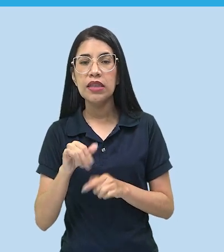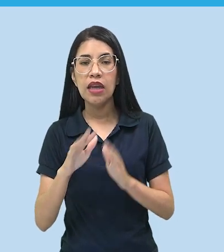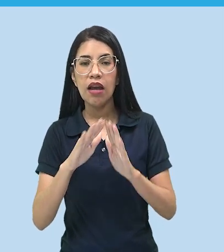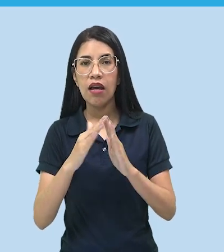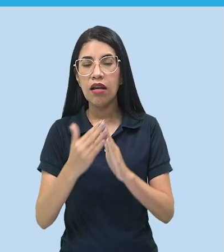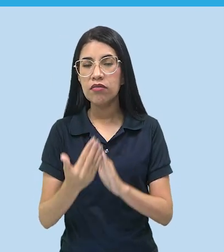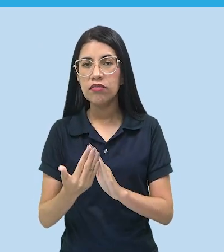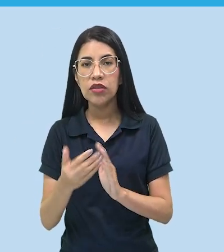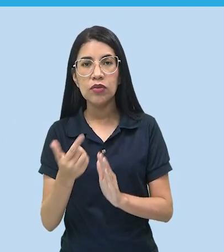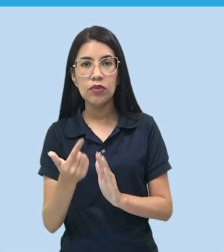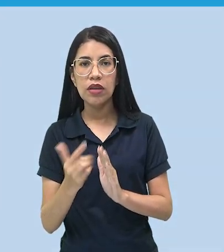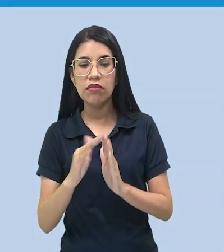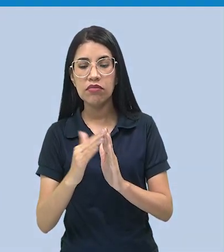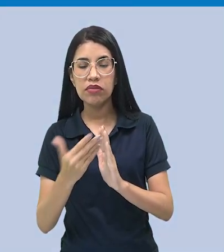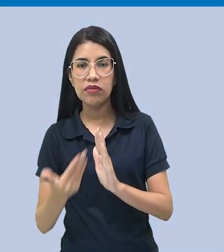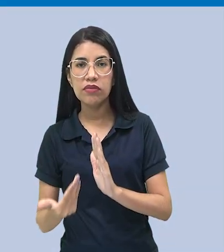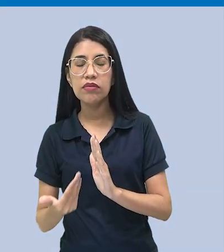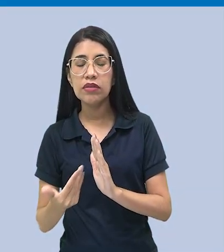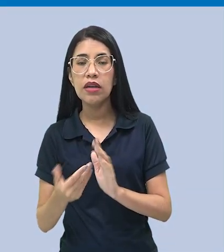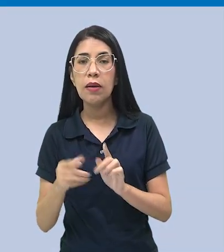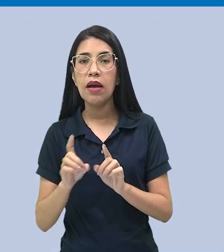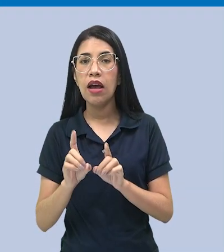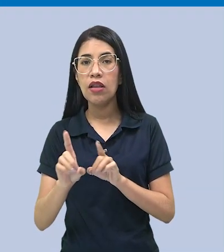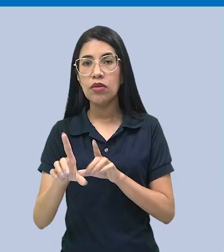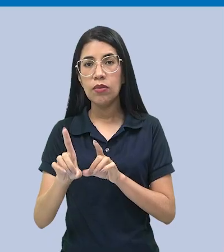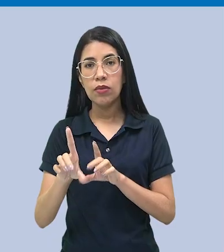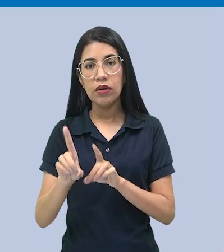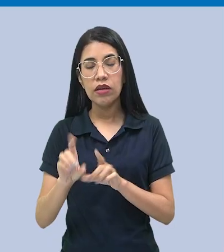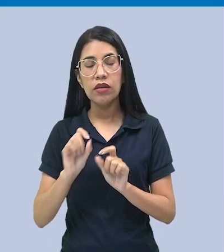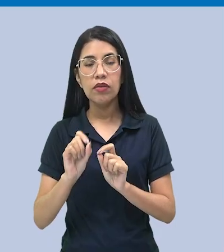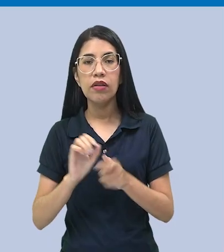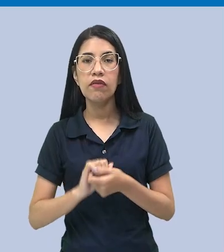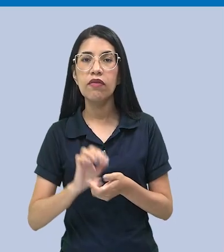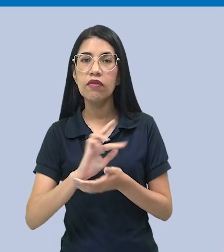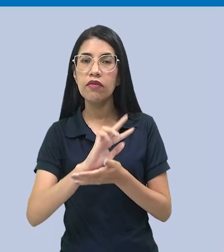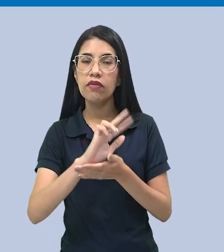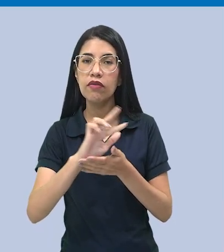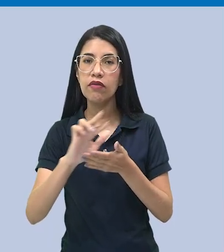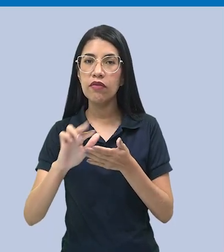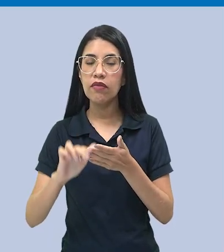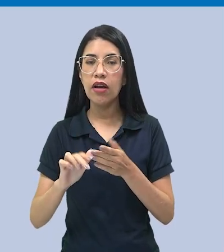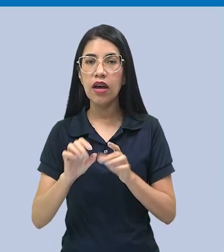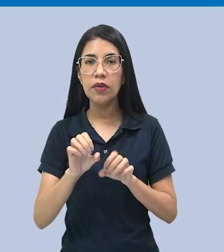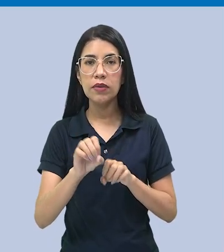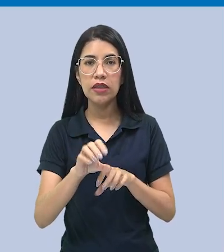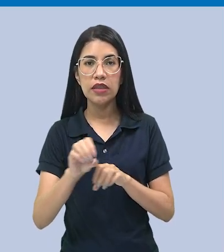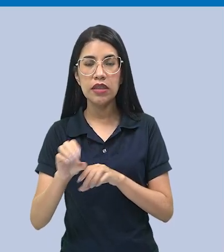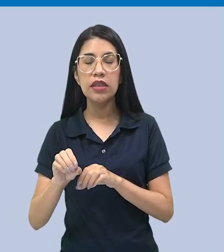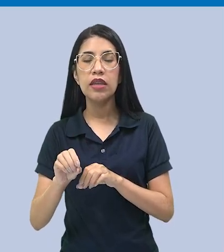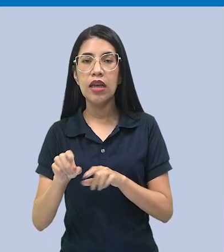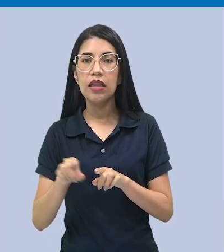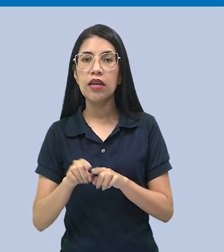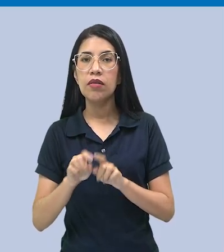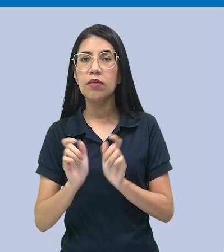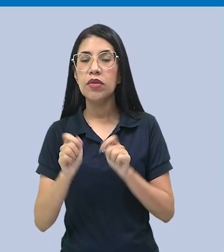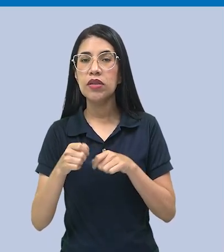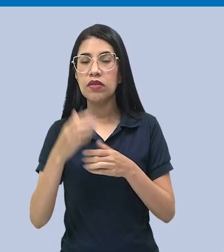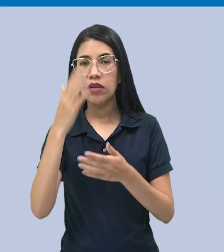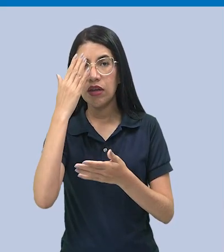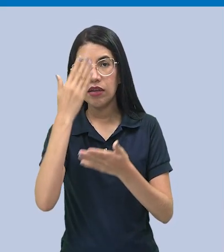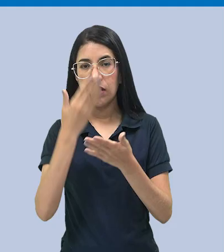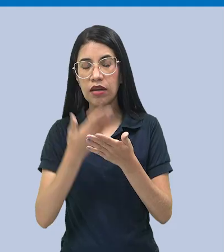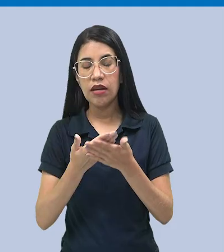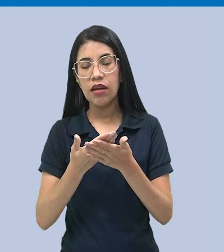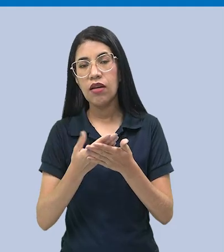de pé. Já a doutrina é um conjunto de ensinamentos que ajuda a explicar como